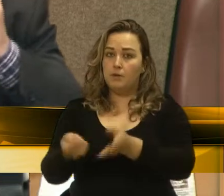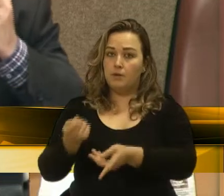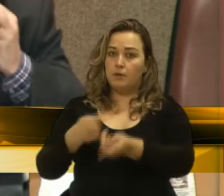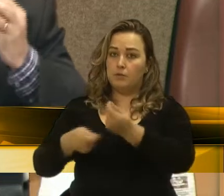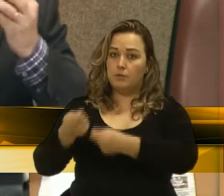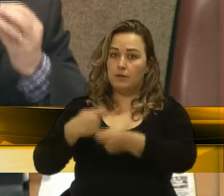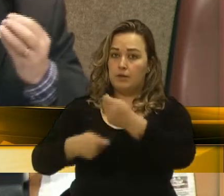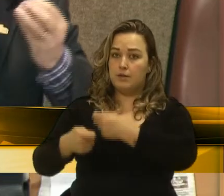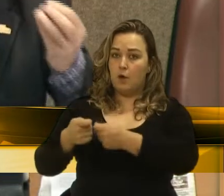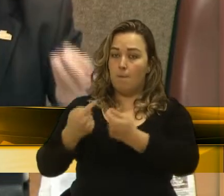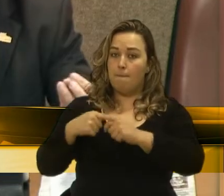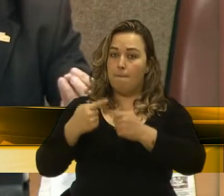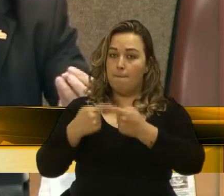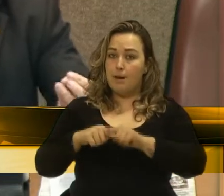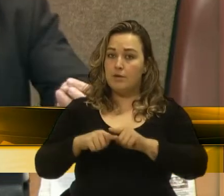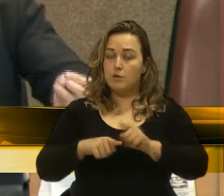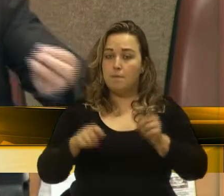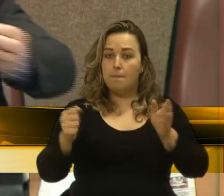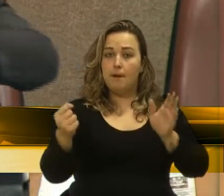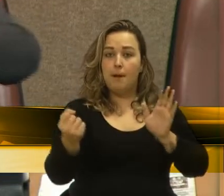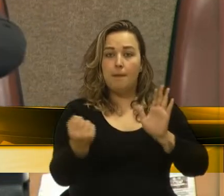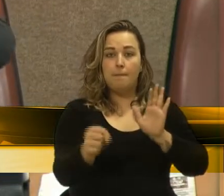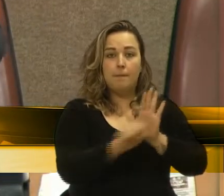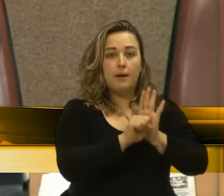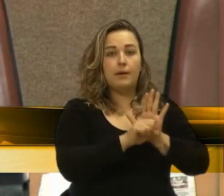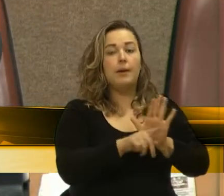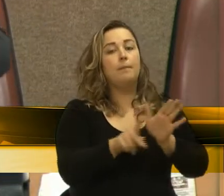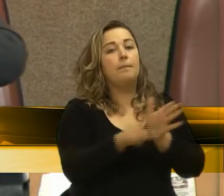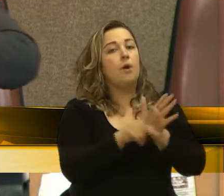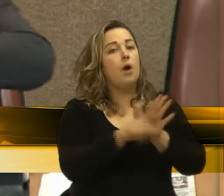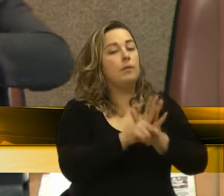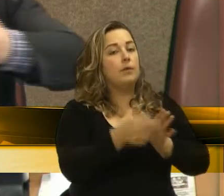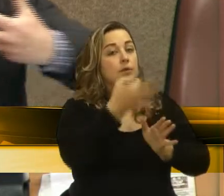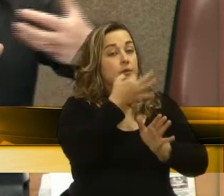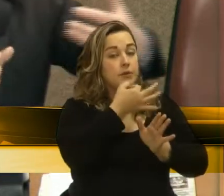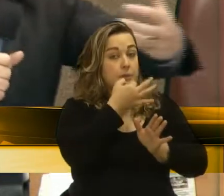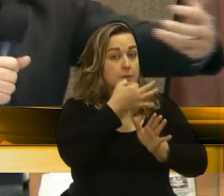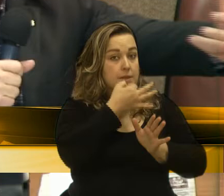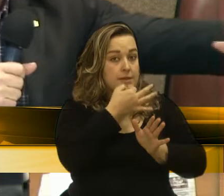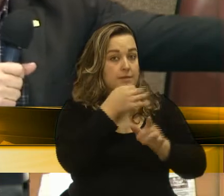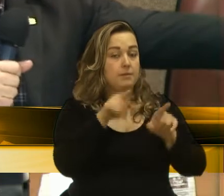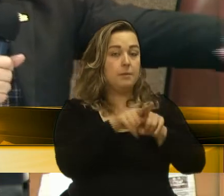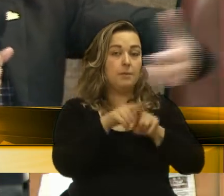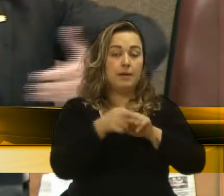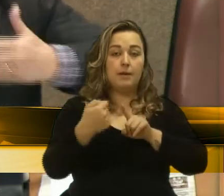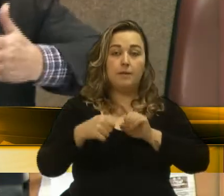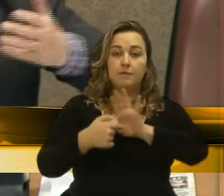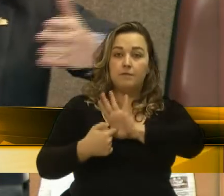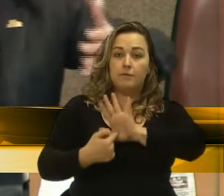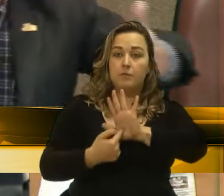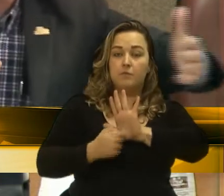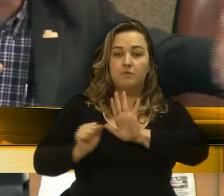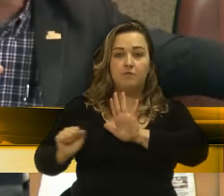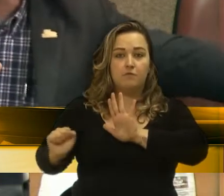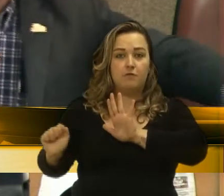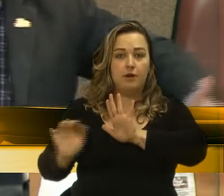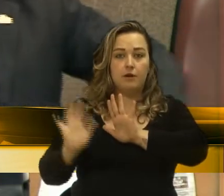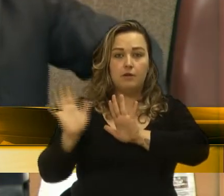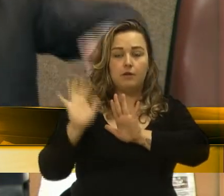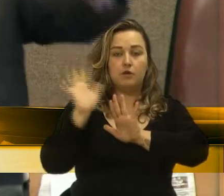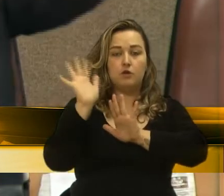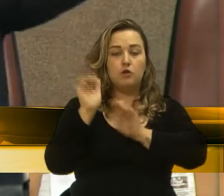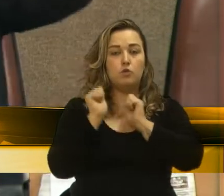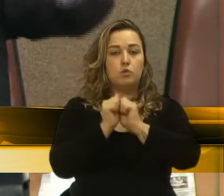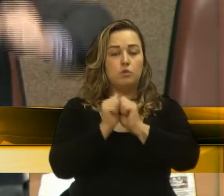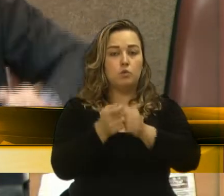marca de Caxias do Sul, e que ela seja perene e que passe por